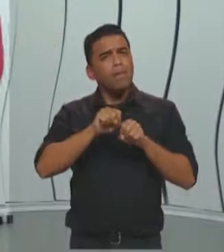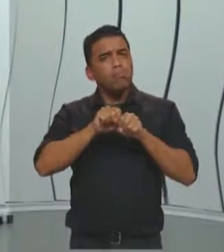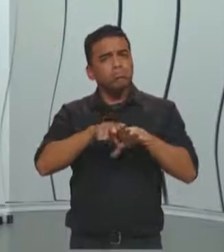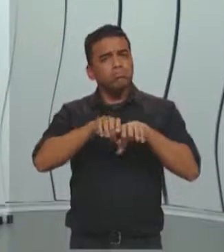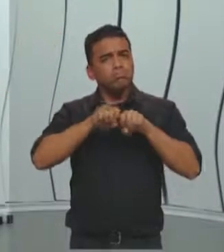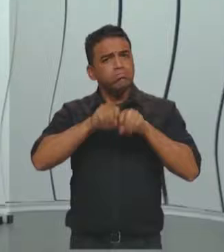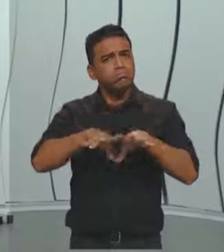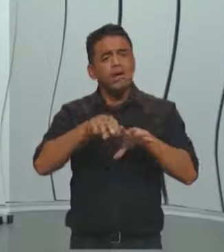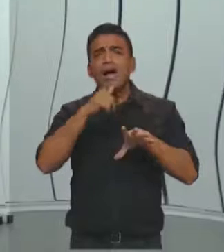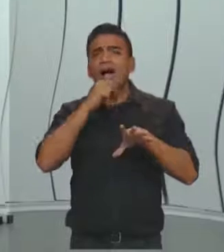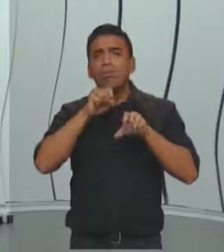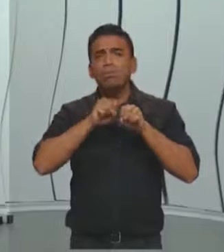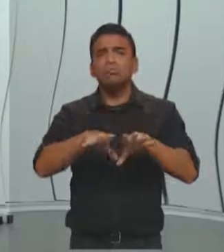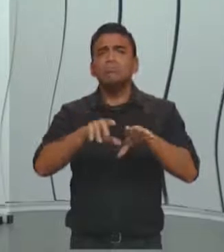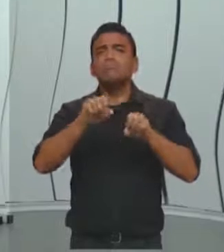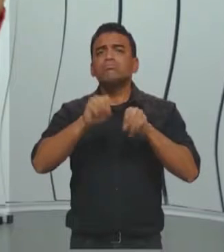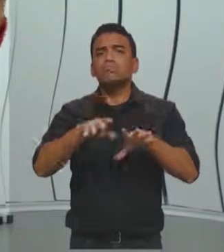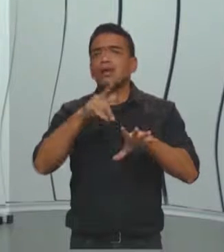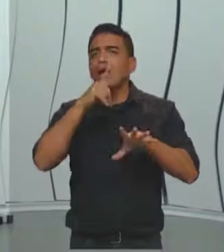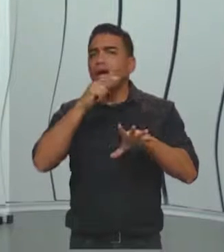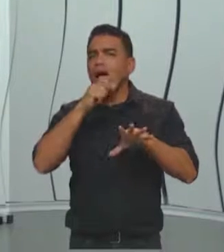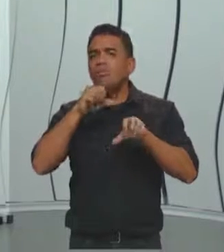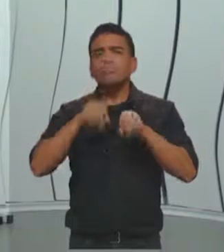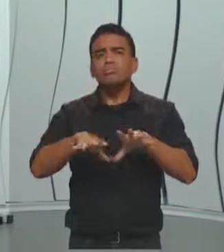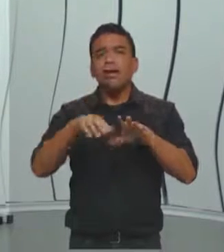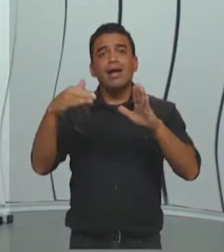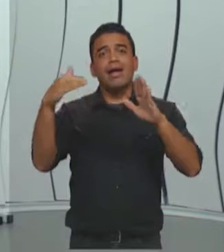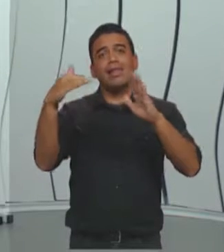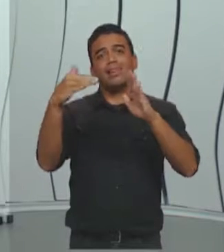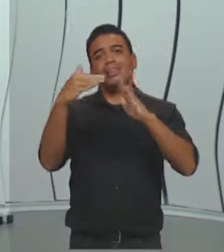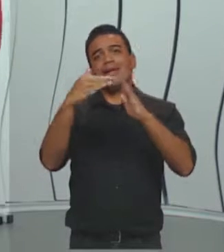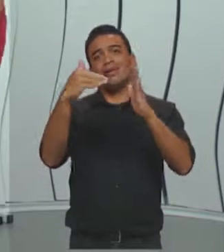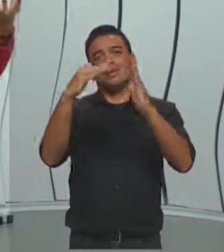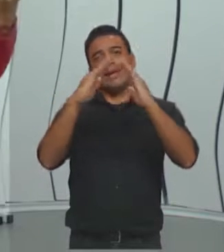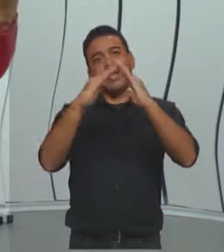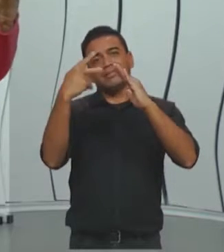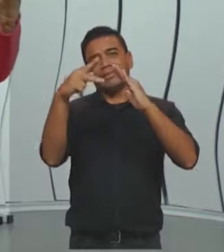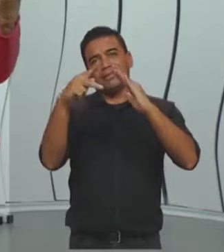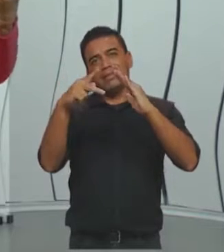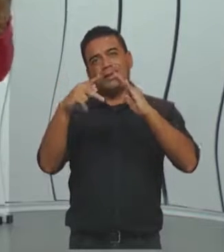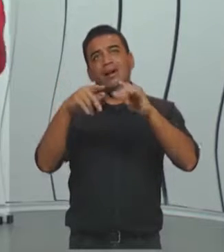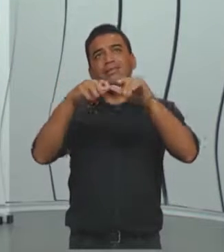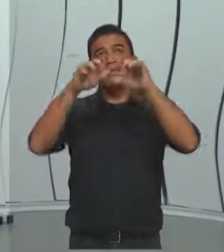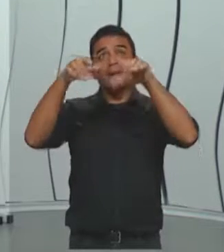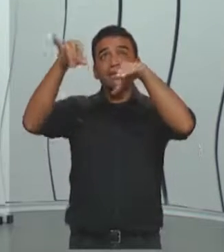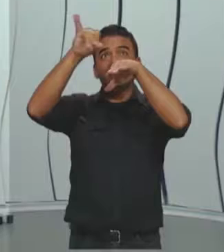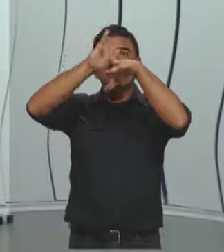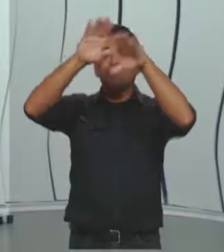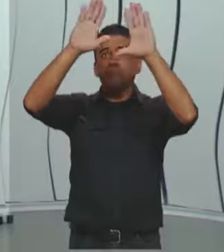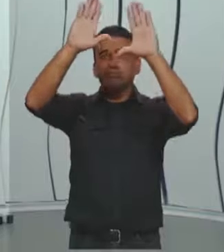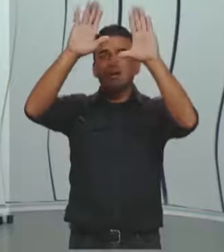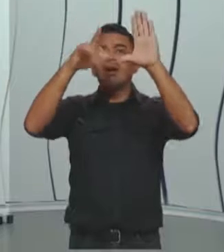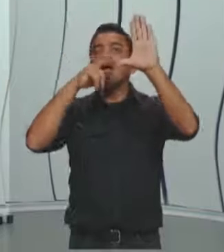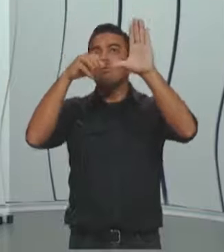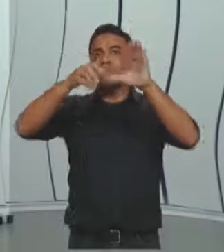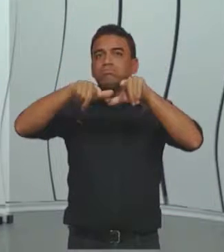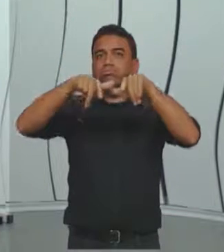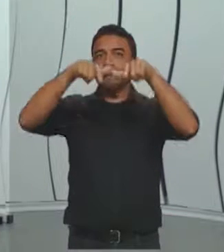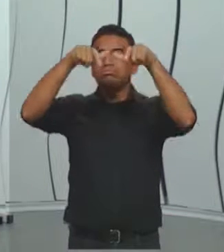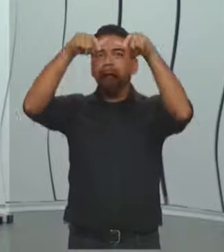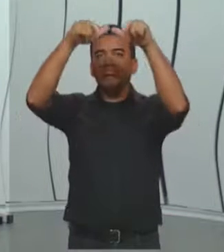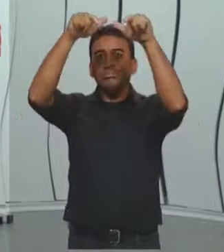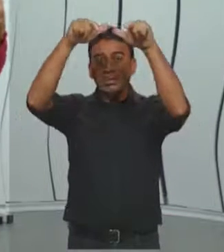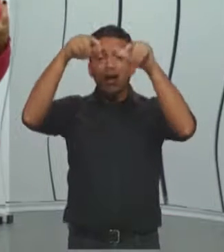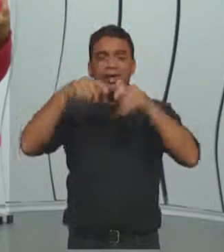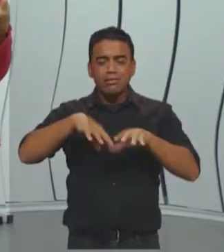para bombear essa água chegar até a sua casa, que ela é armazenada aí na caixa de água e que ela é distribuída aí na pia,